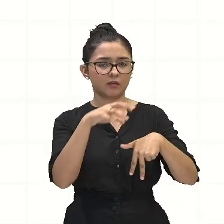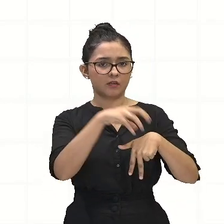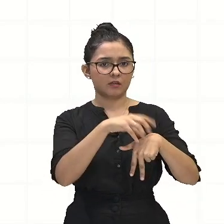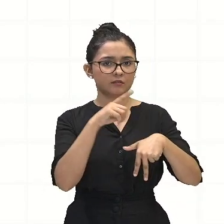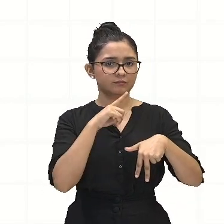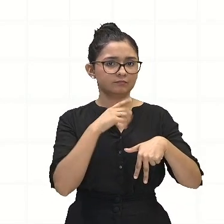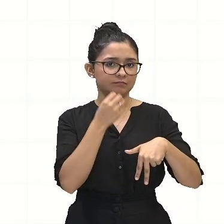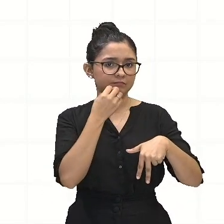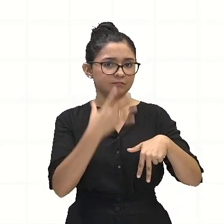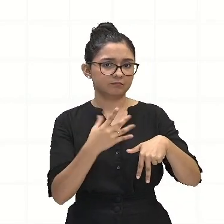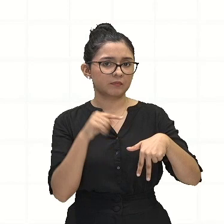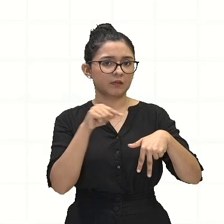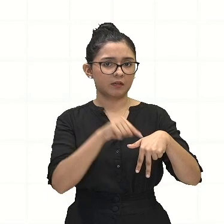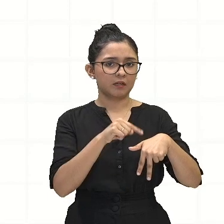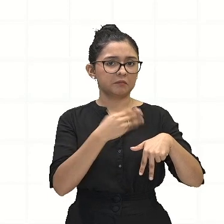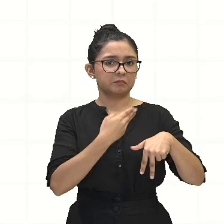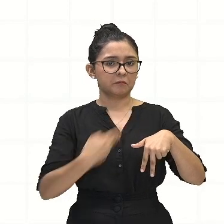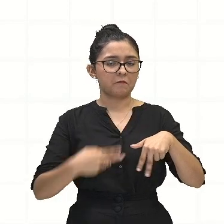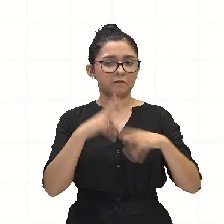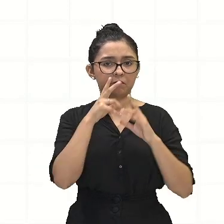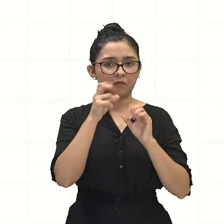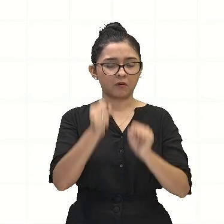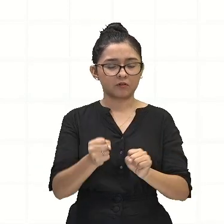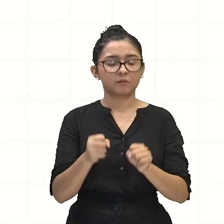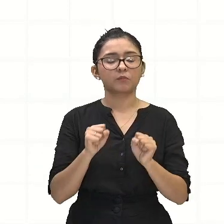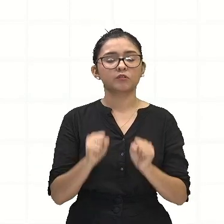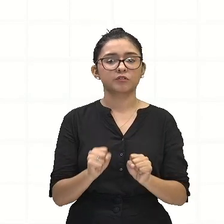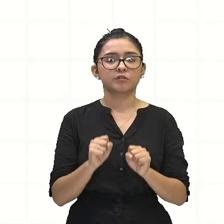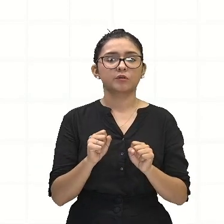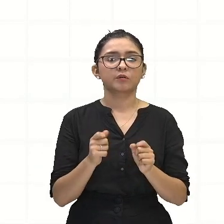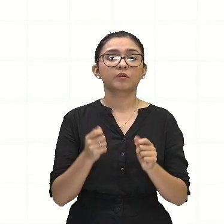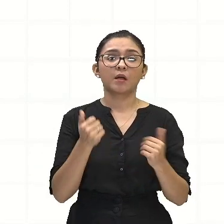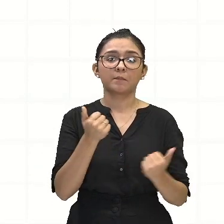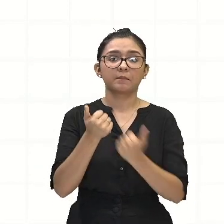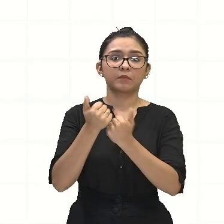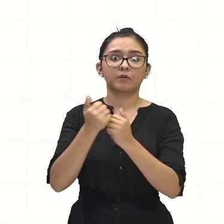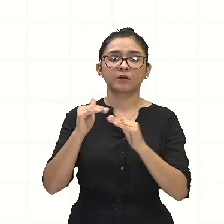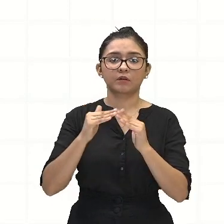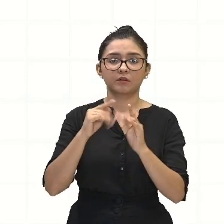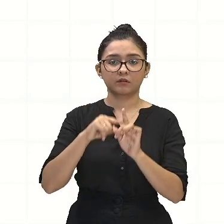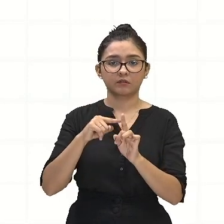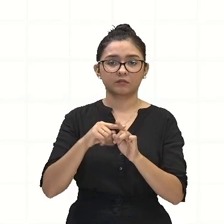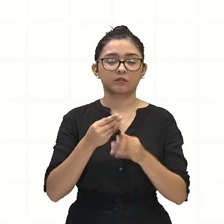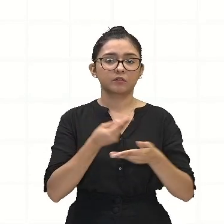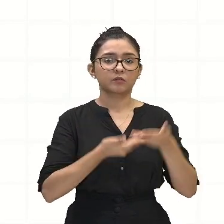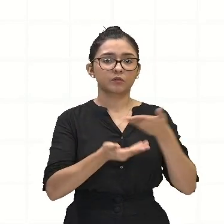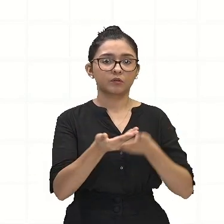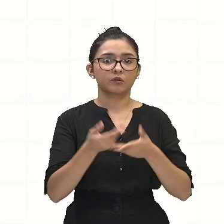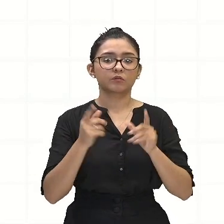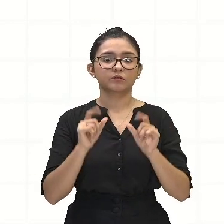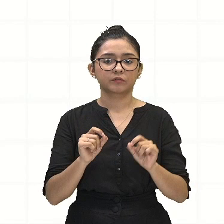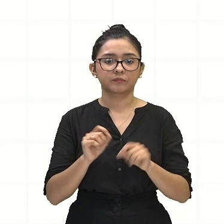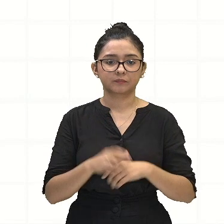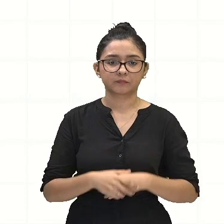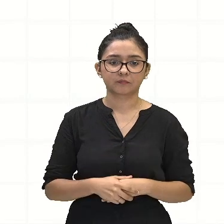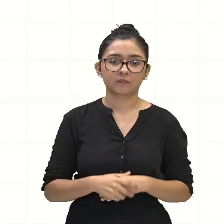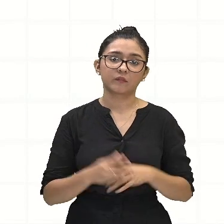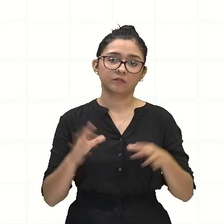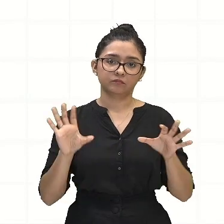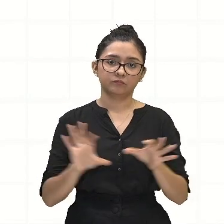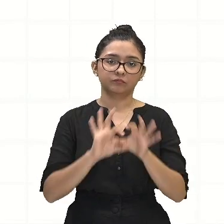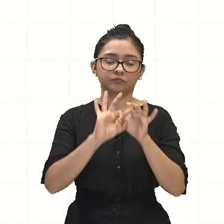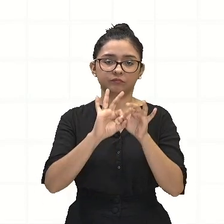Um monarca forte poderia oferecer apoio à Igreja em troca de legitimidade e